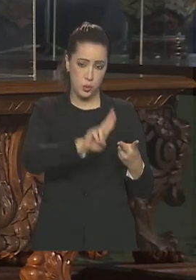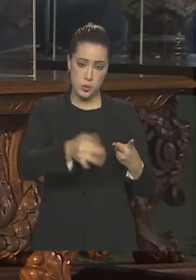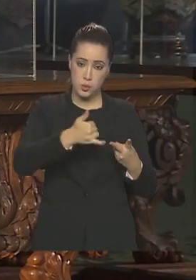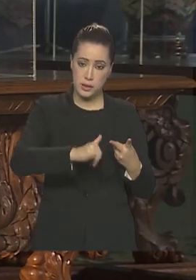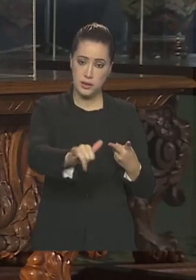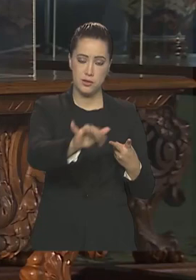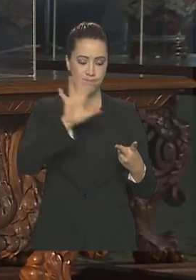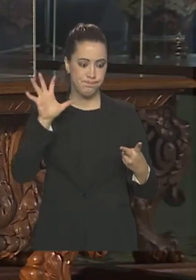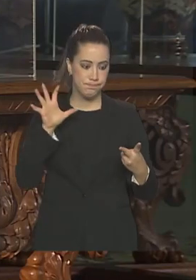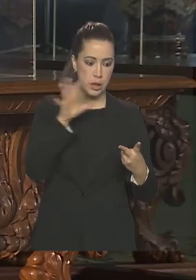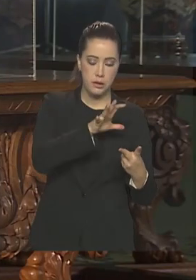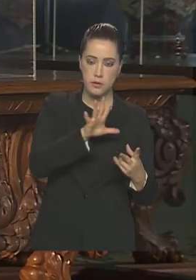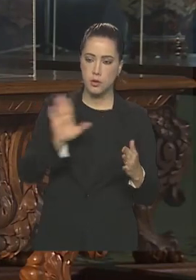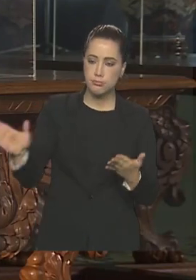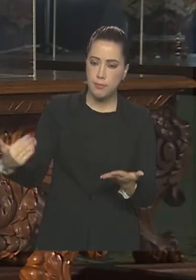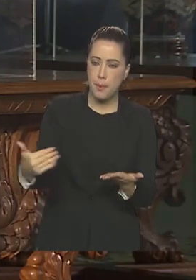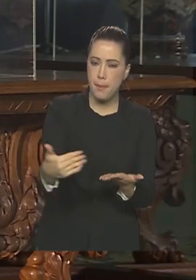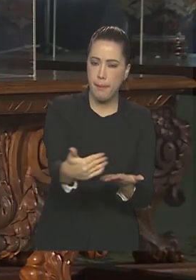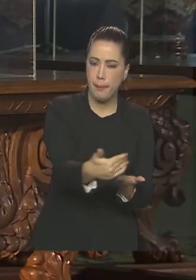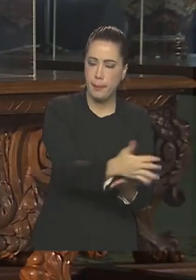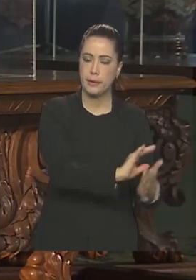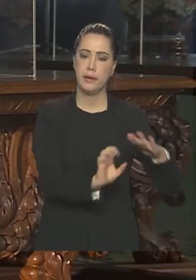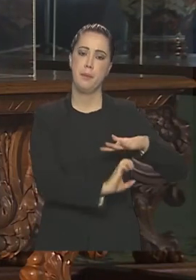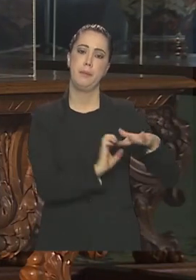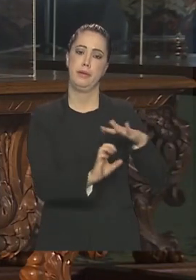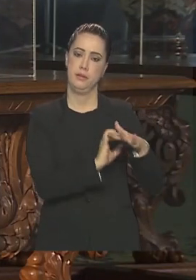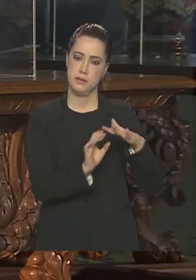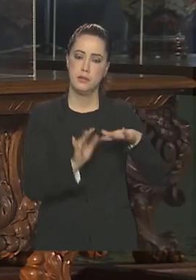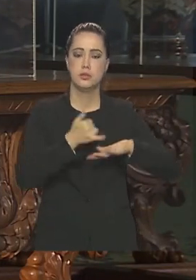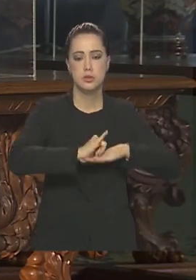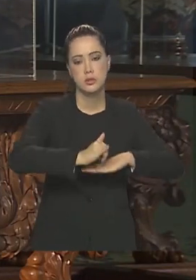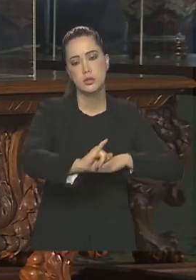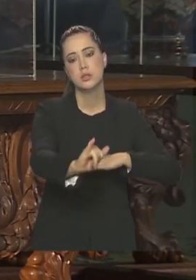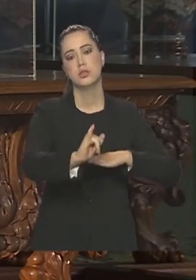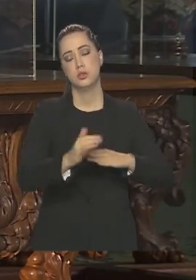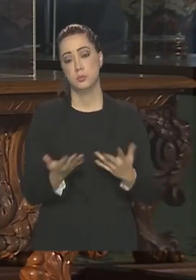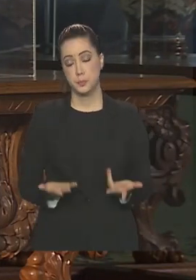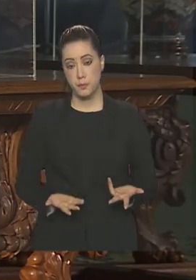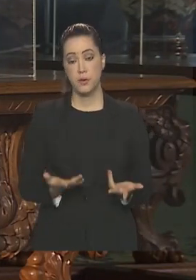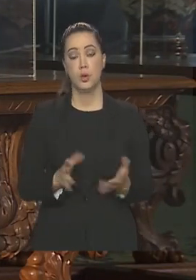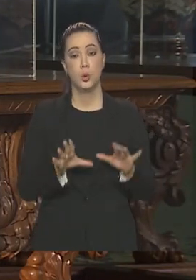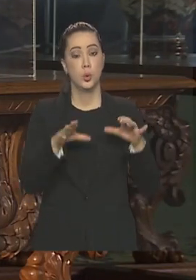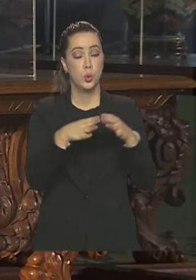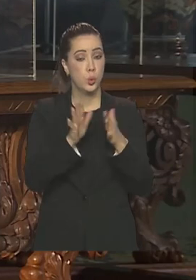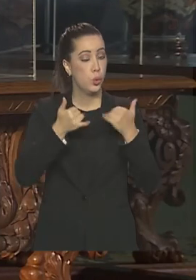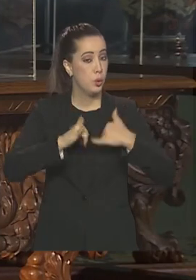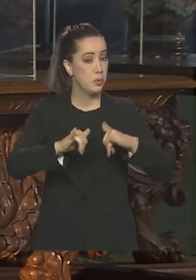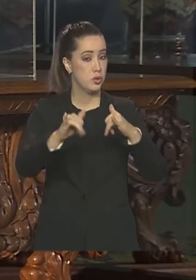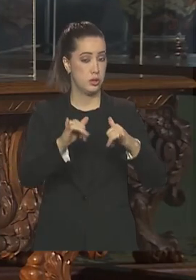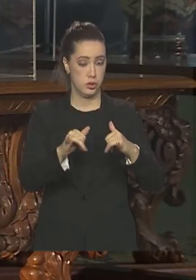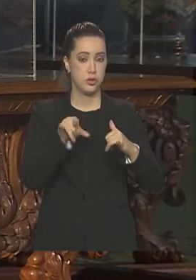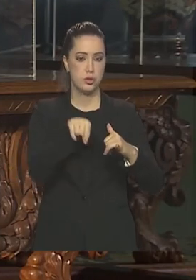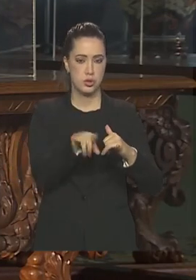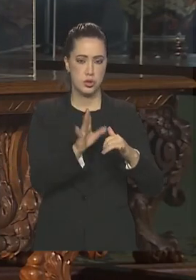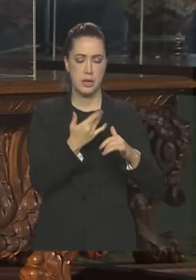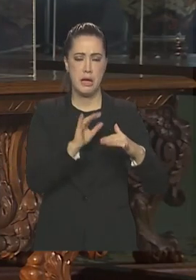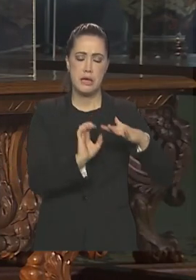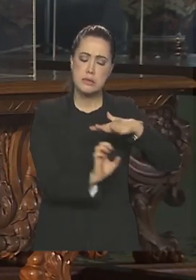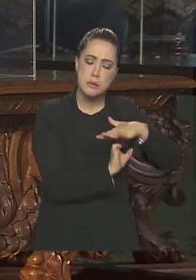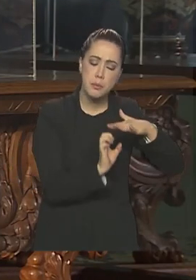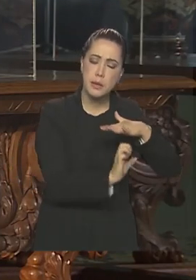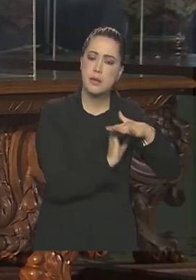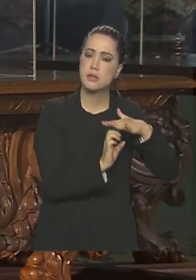eles afetam a arrecadação das distribuidoras e do setor como um todo. No setor elétrico, as distribuidoras, que são aquelas